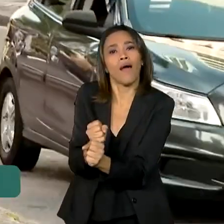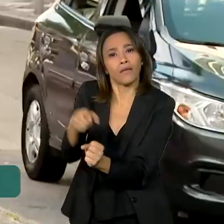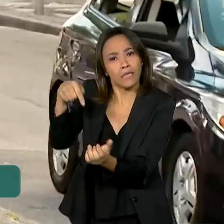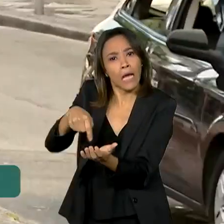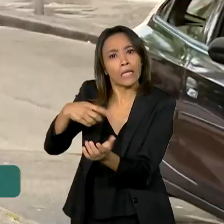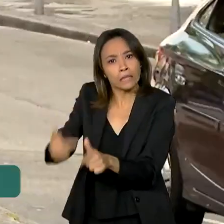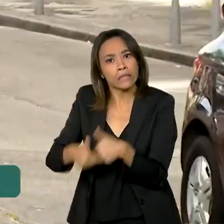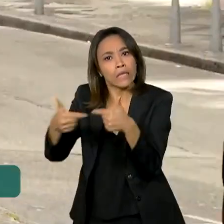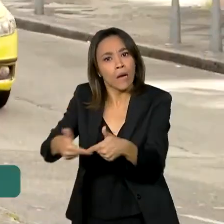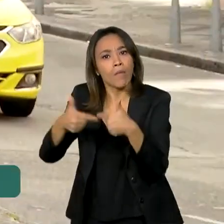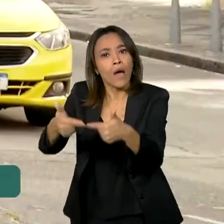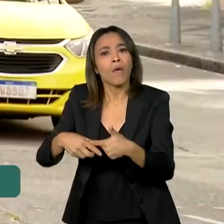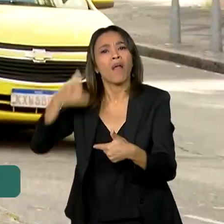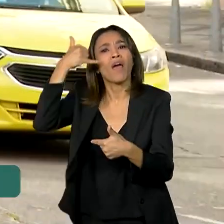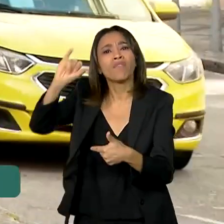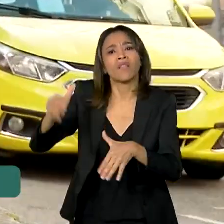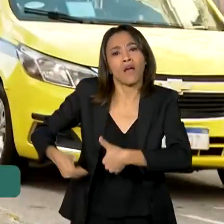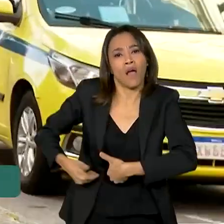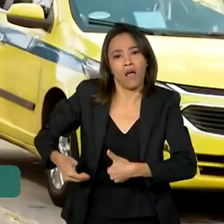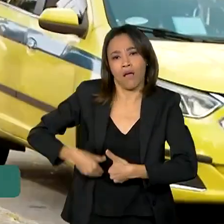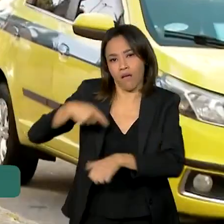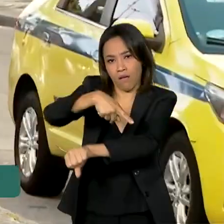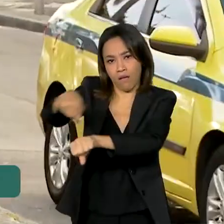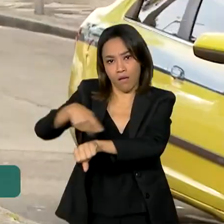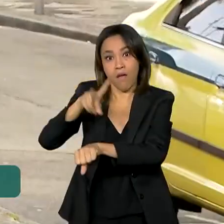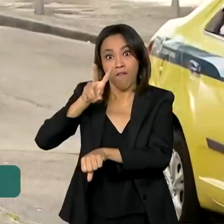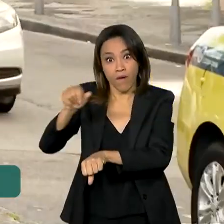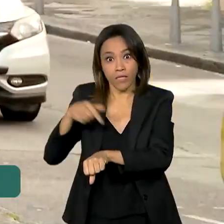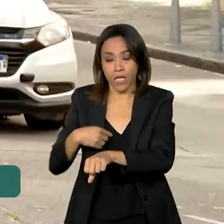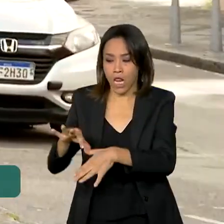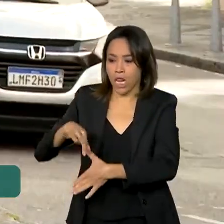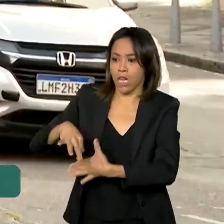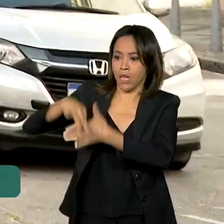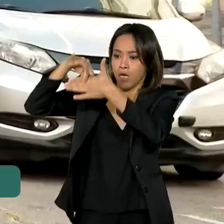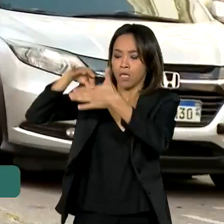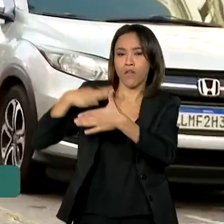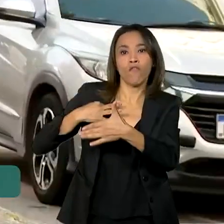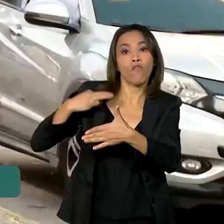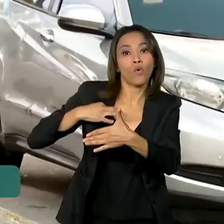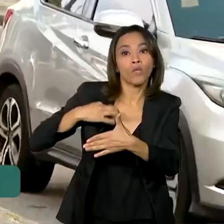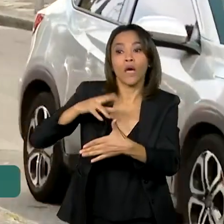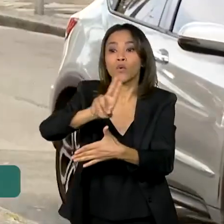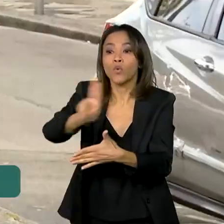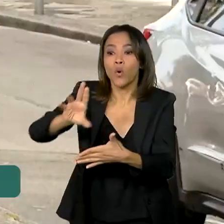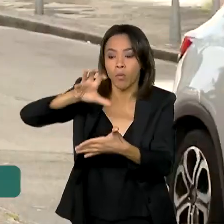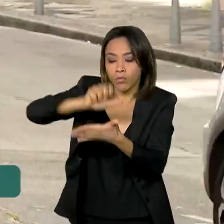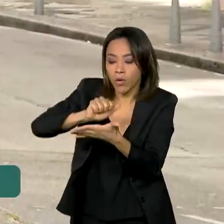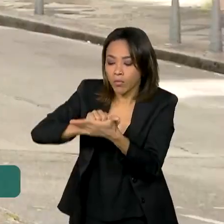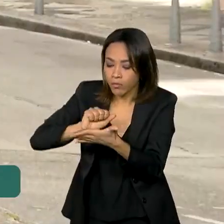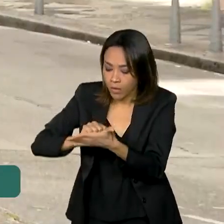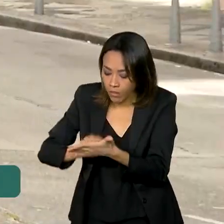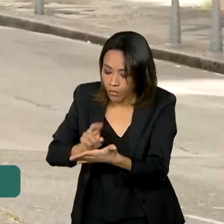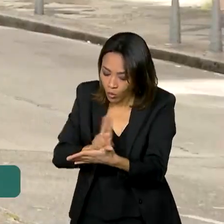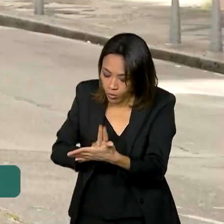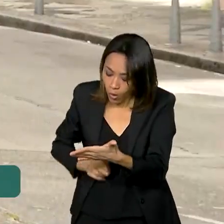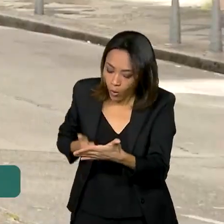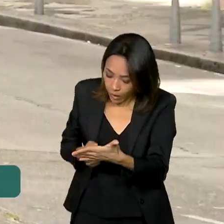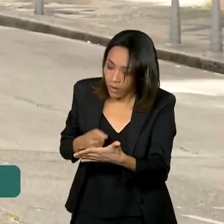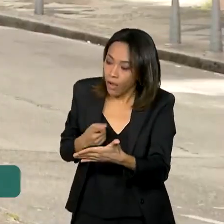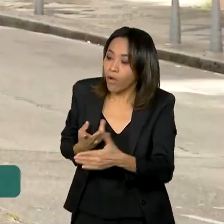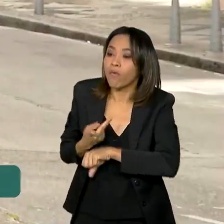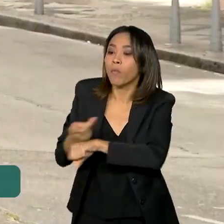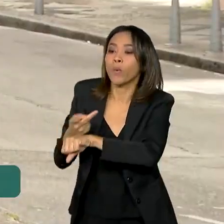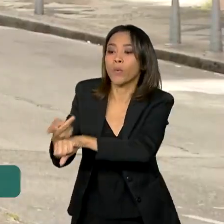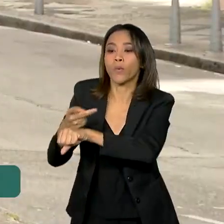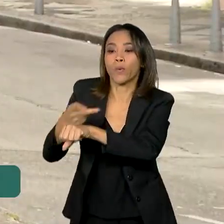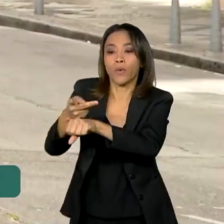no país. O levantamento ele vai ser feito por líderes voluntários cadastrados pela ONG Ação da Cidadania, que já